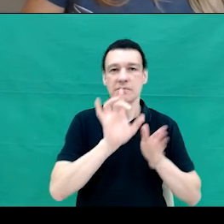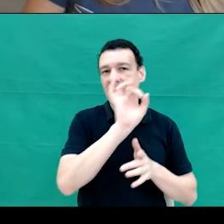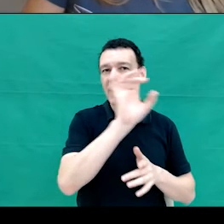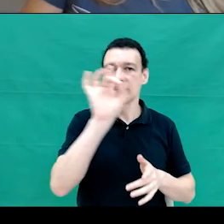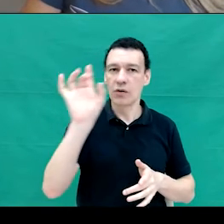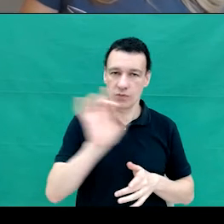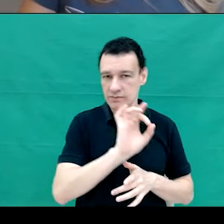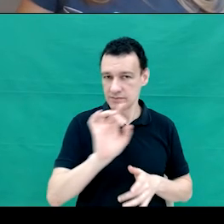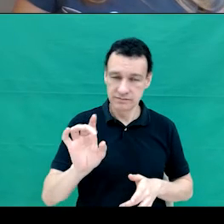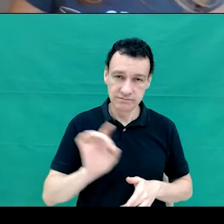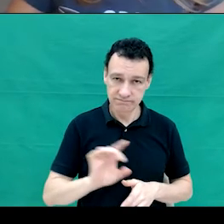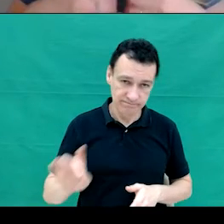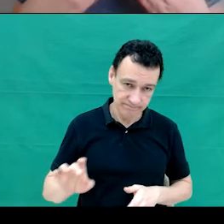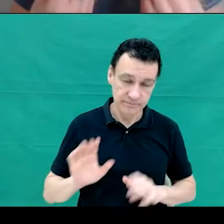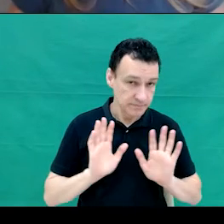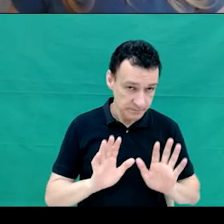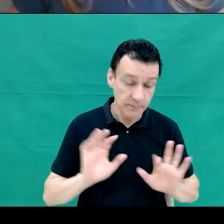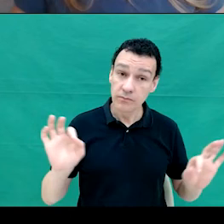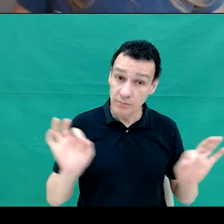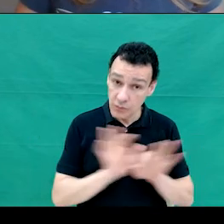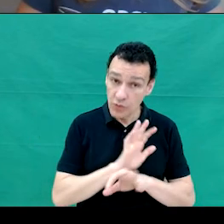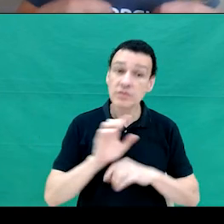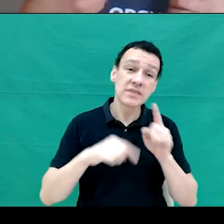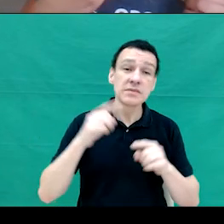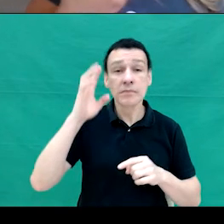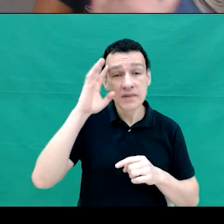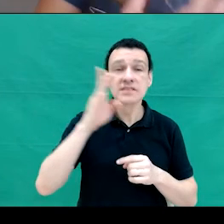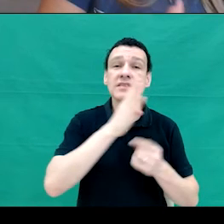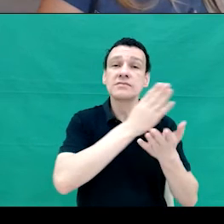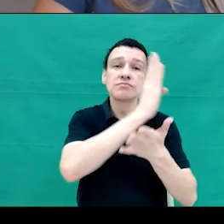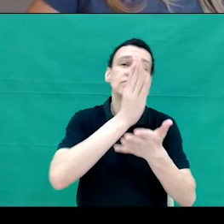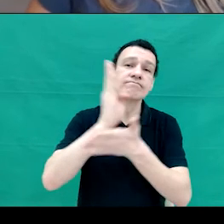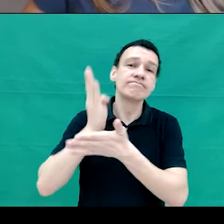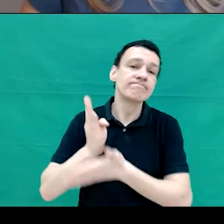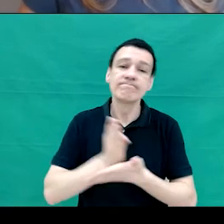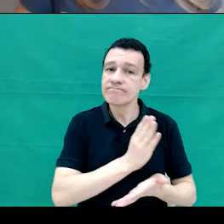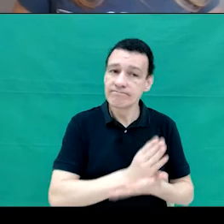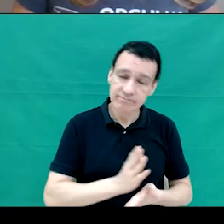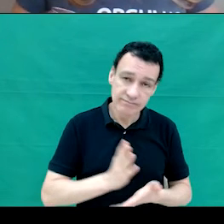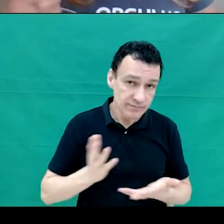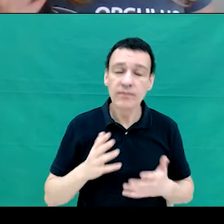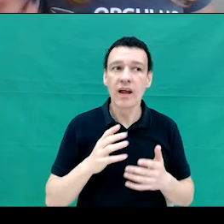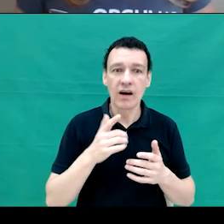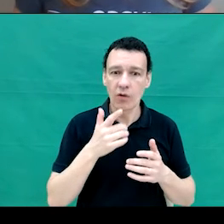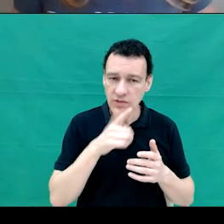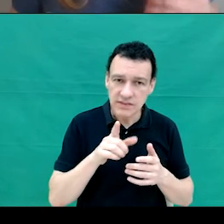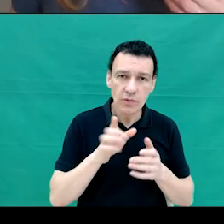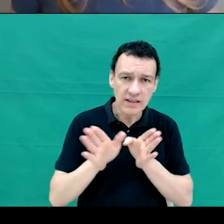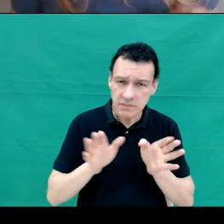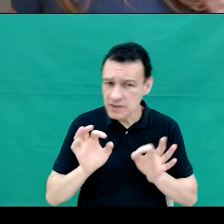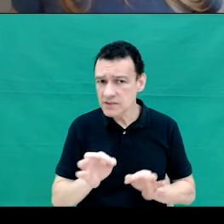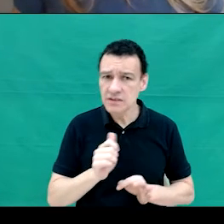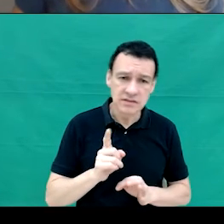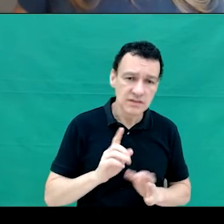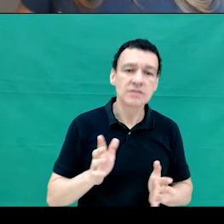tudo isso que foi construído, né, a validação dos cenários, os critérios de recomendação da acessibilidade, vão ter também